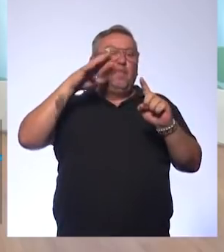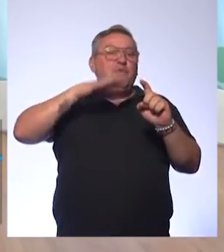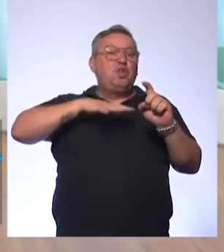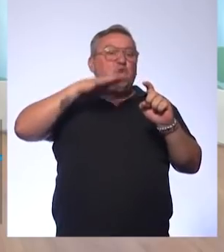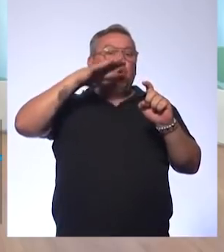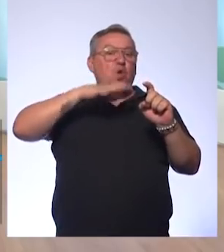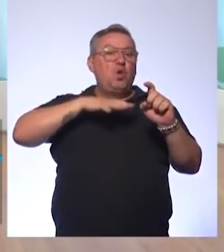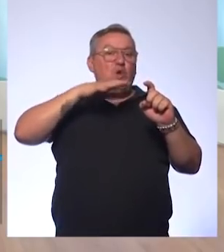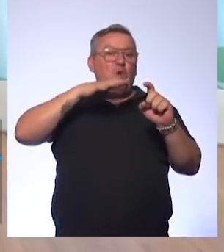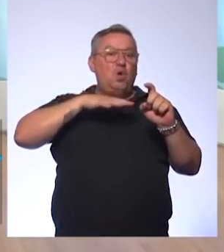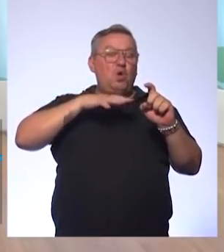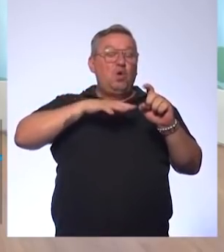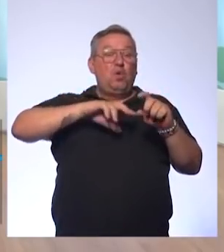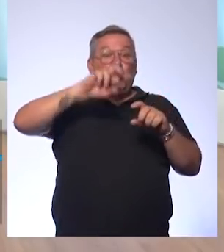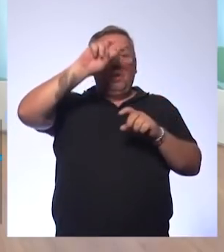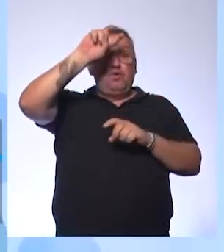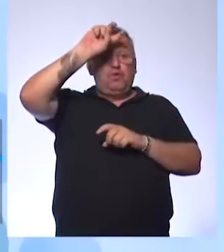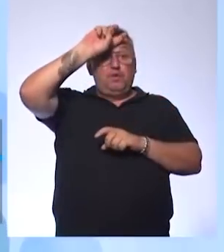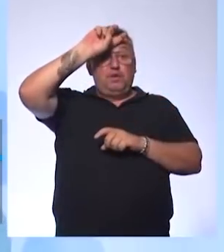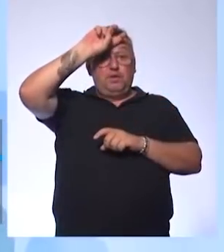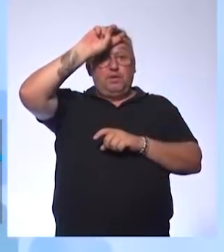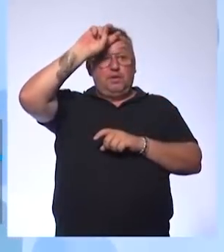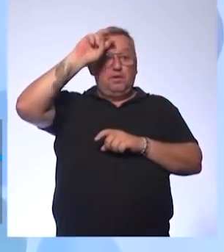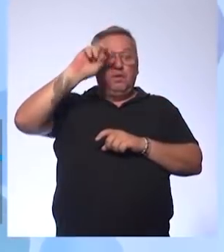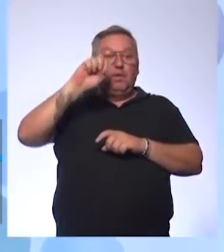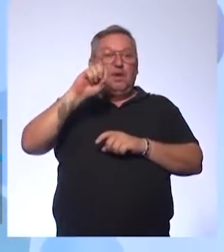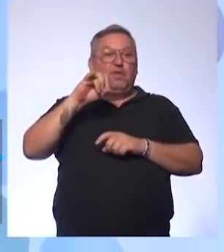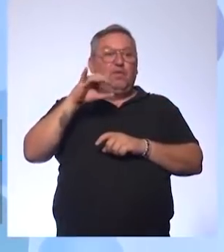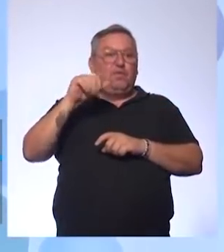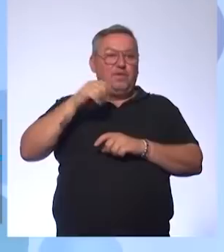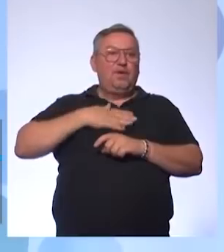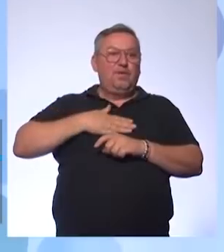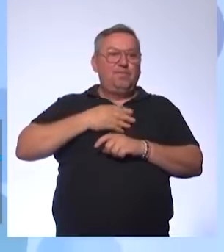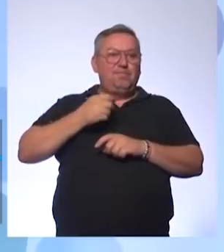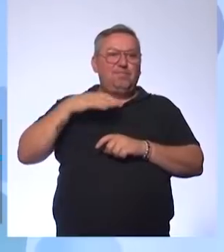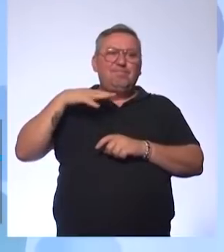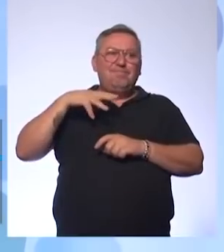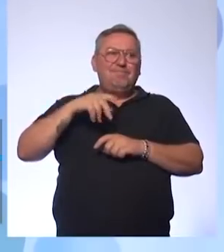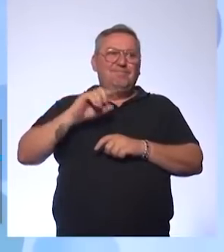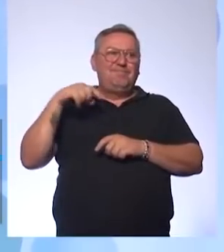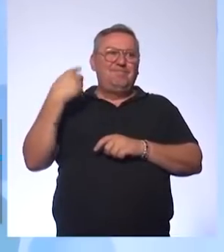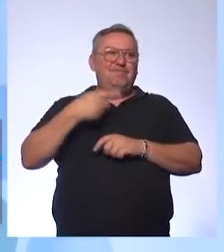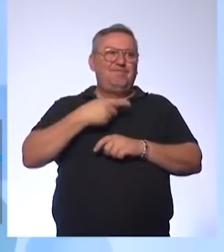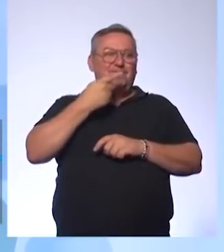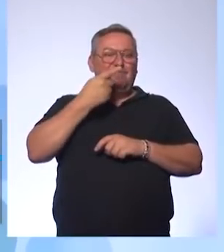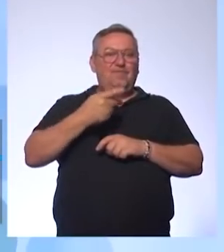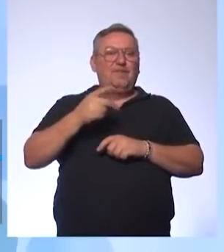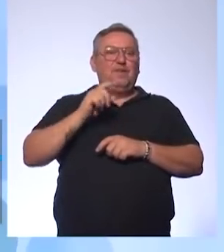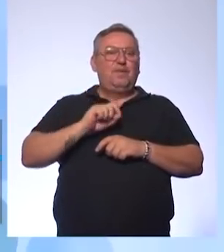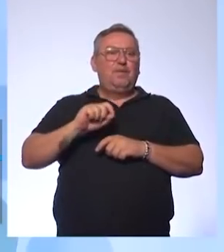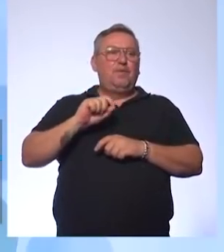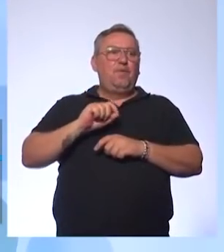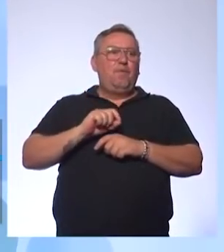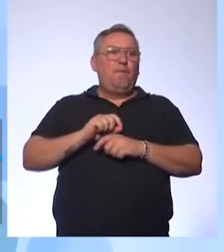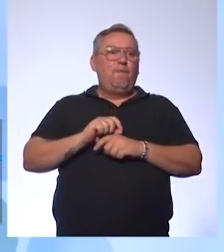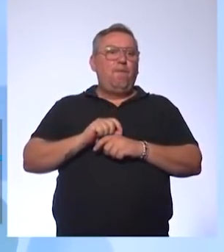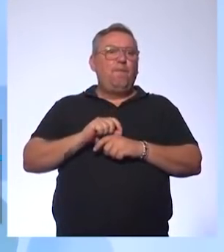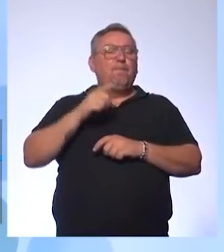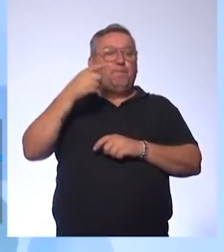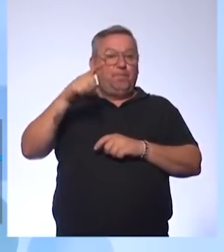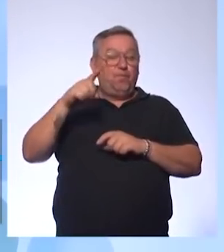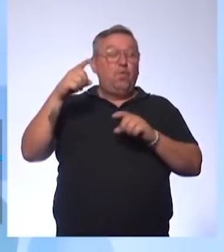grega ou do Egito. Mas a Sofia, ela gosta aqui de quase todos. Então, nós falamos durante esse